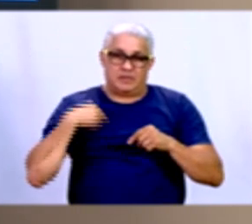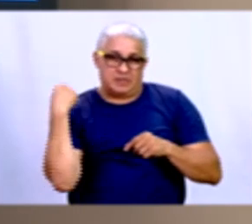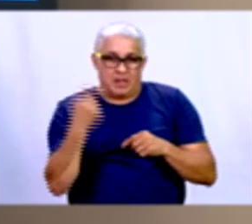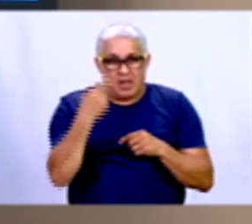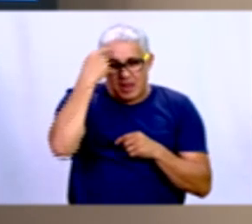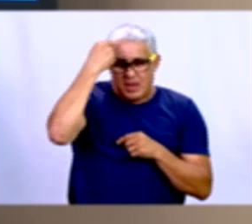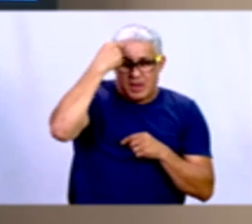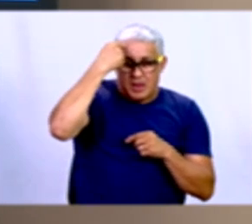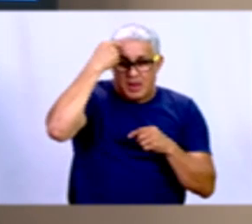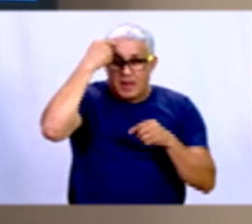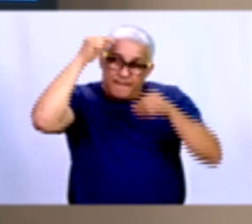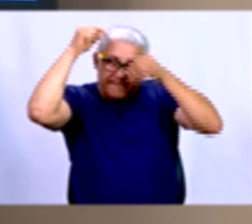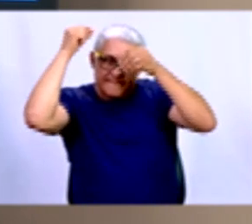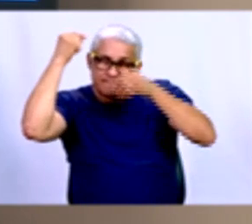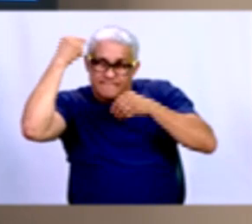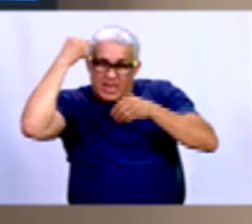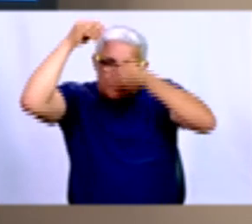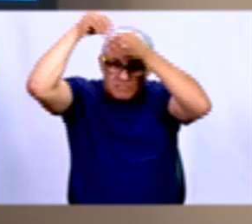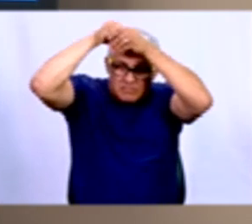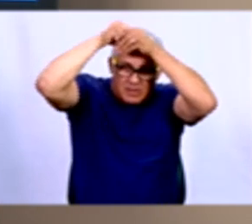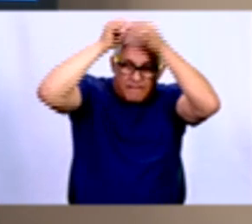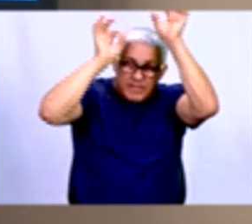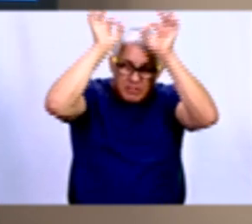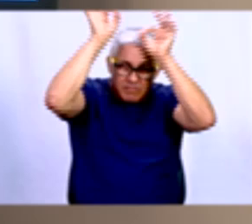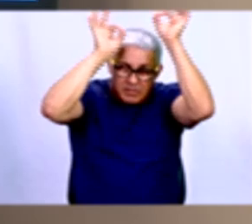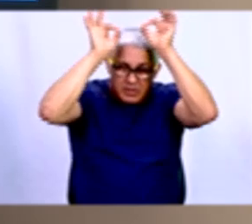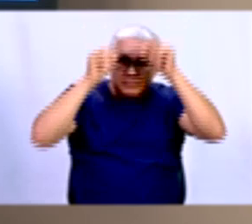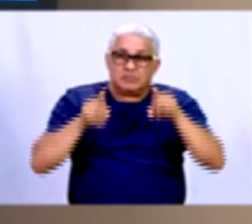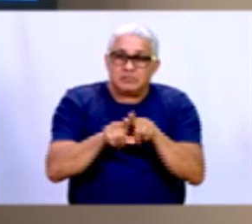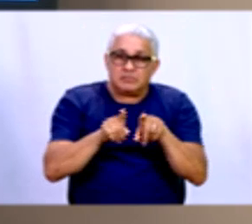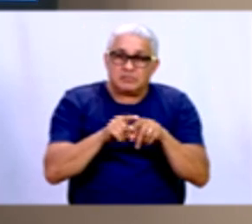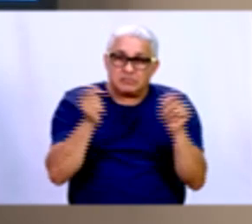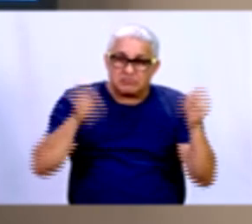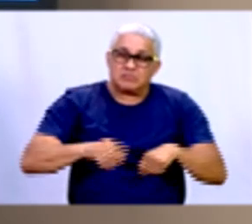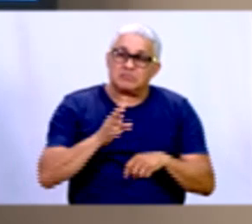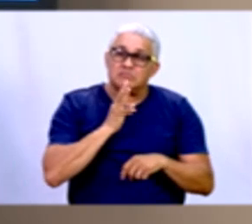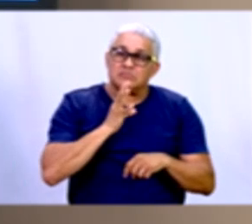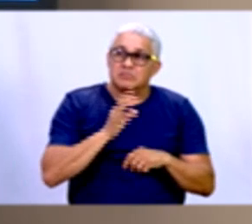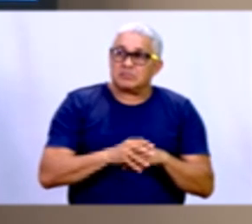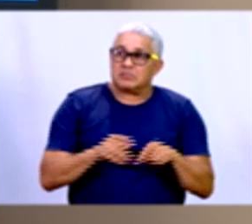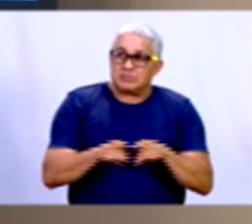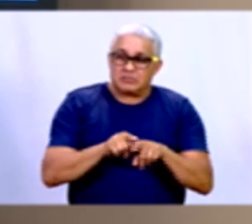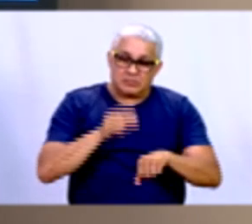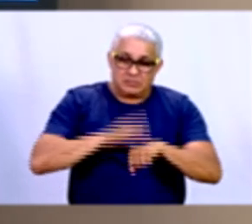a gente raciocina, quando a gente tenta obter conhecimento, as práticas de